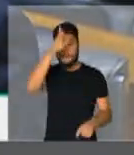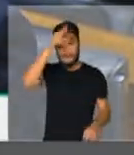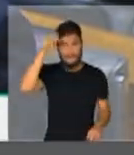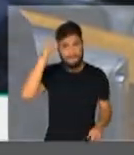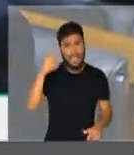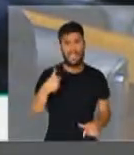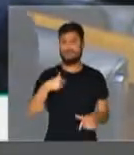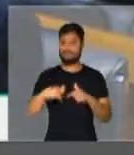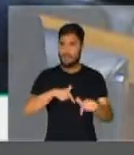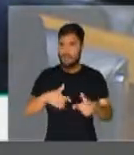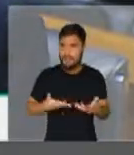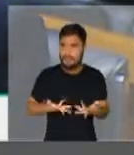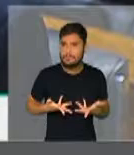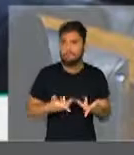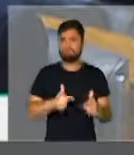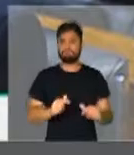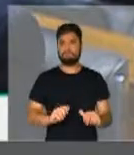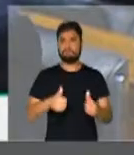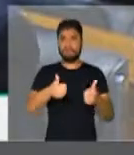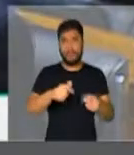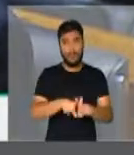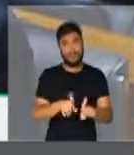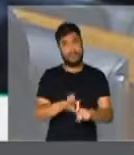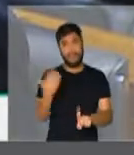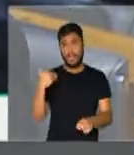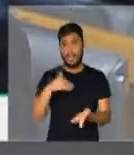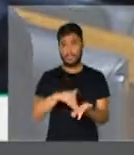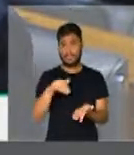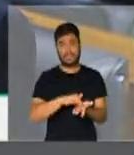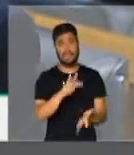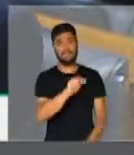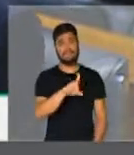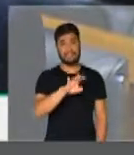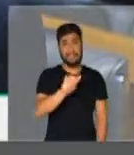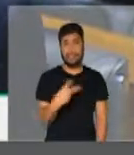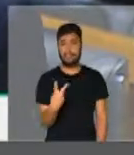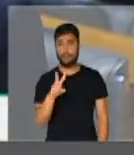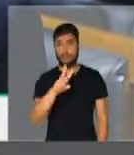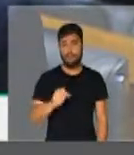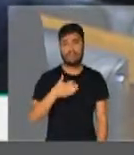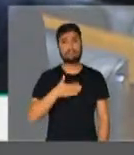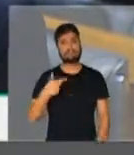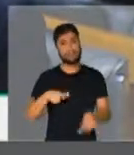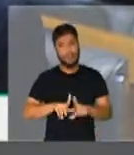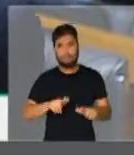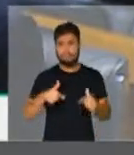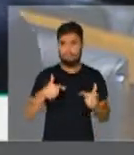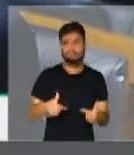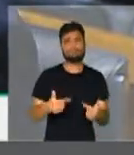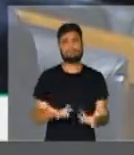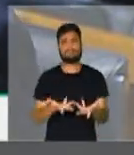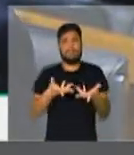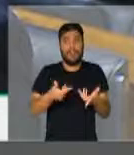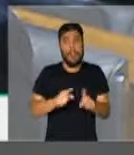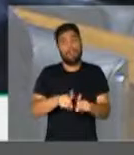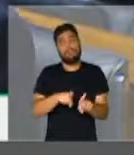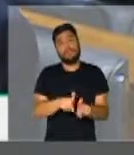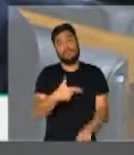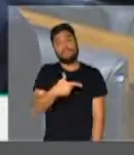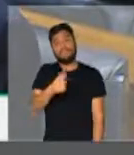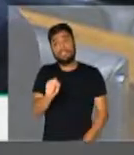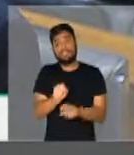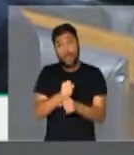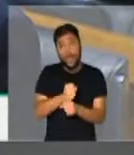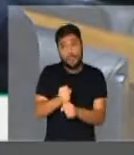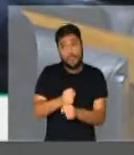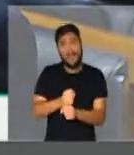ser o melhor prefeito. Quando secretário da Fazenda, por 2 vezes, procurei ser o melhor secretário. E nos meus 28 anos de